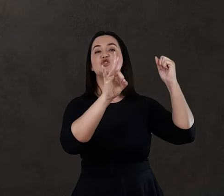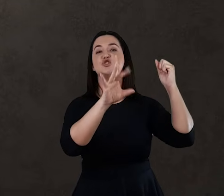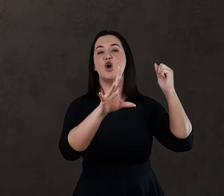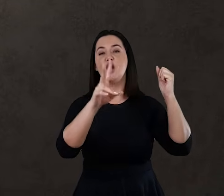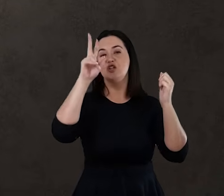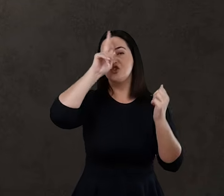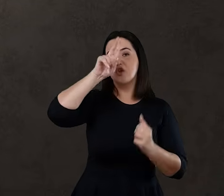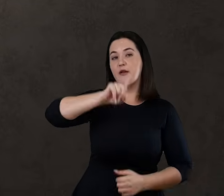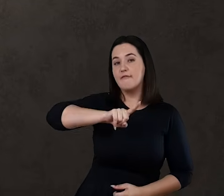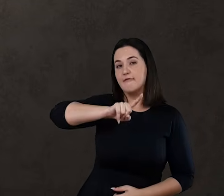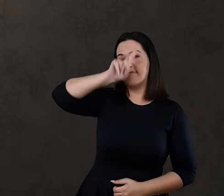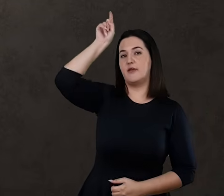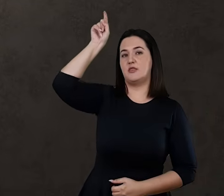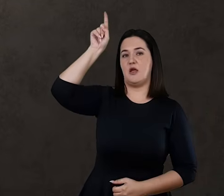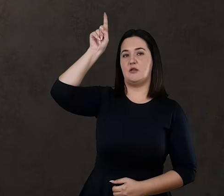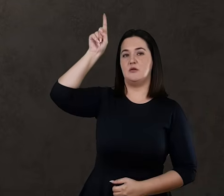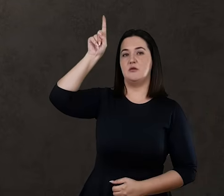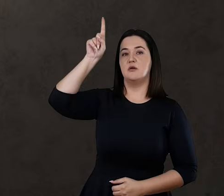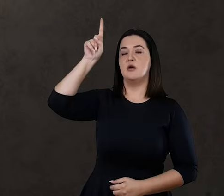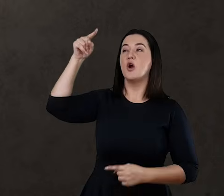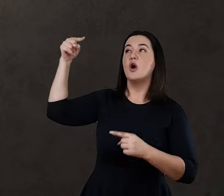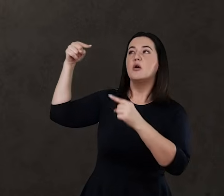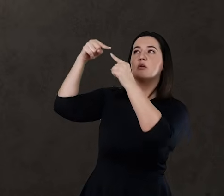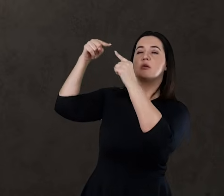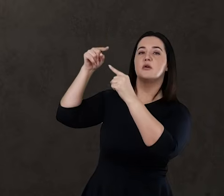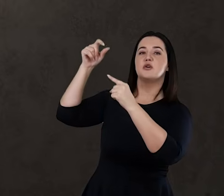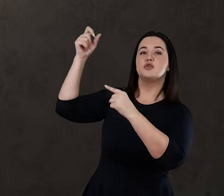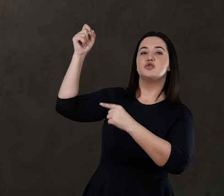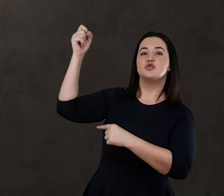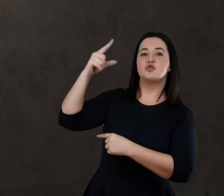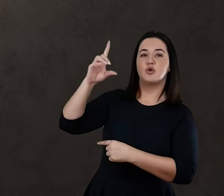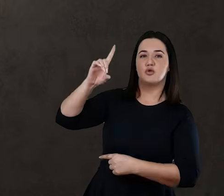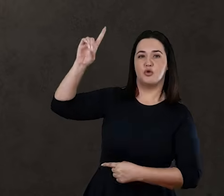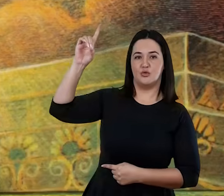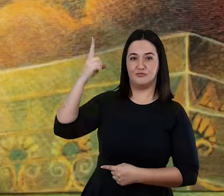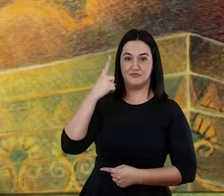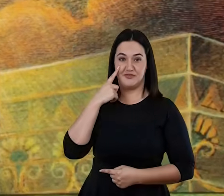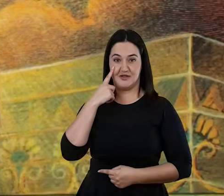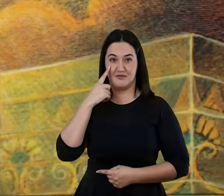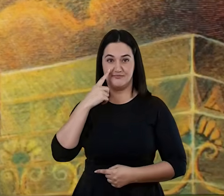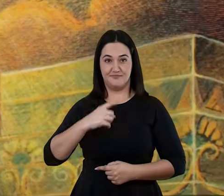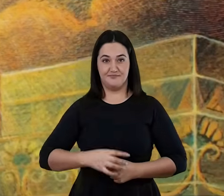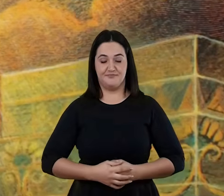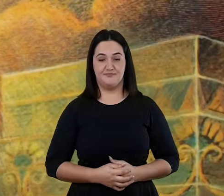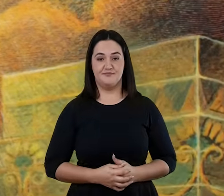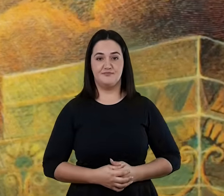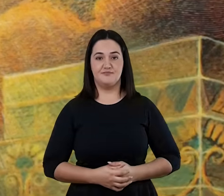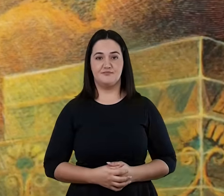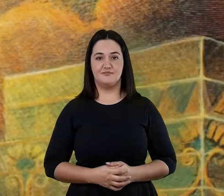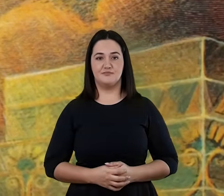uma versão do famoso herói solar, o antigo Gilgamesh.